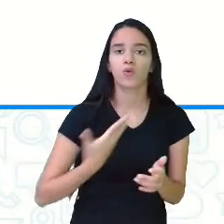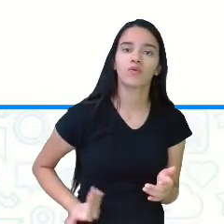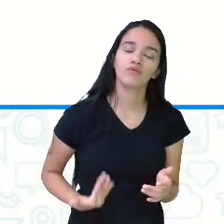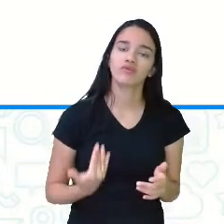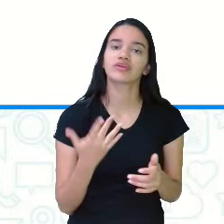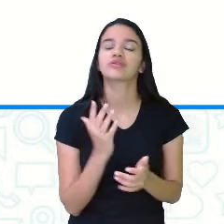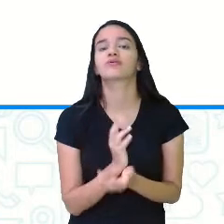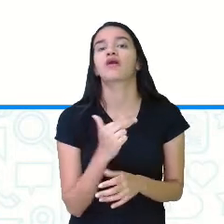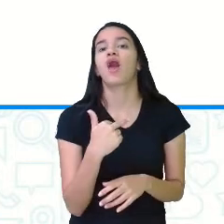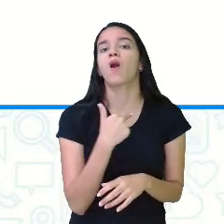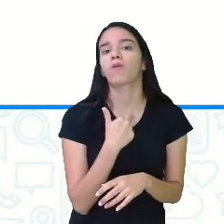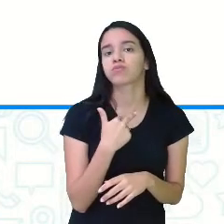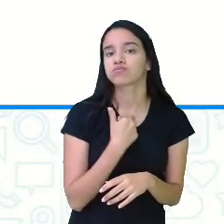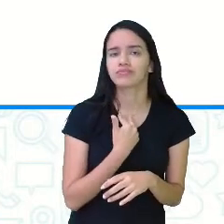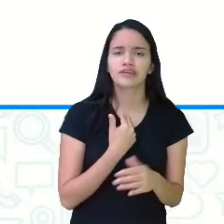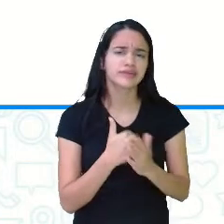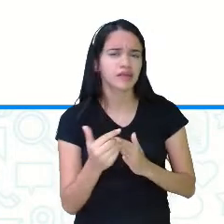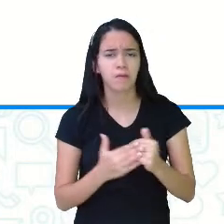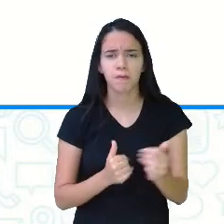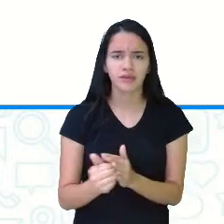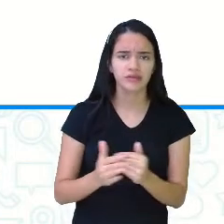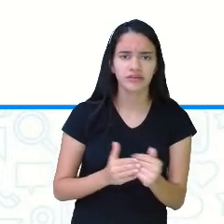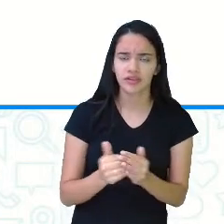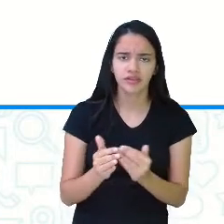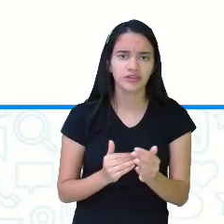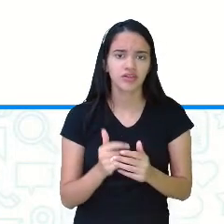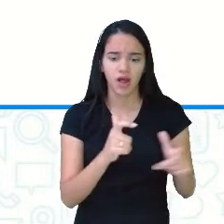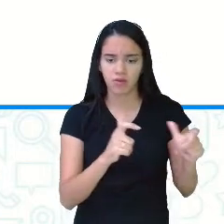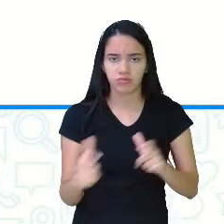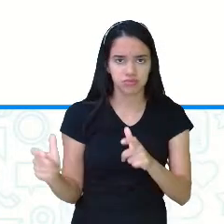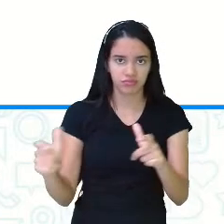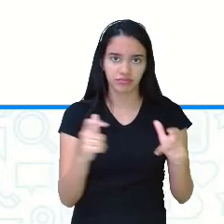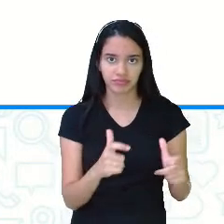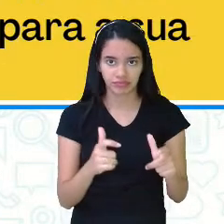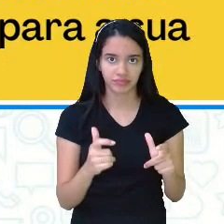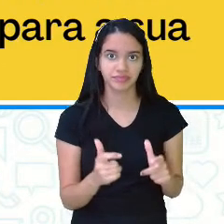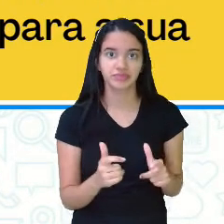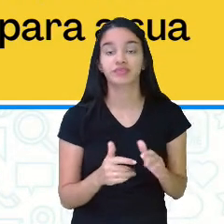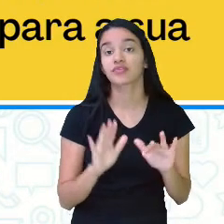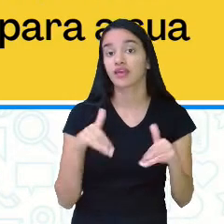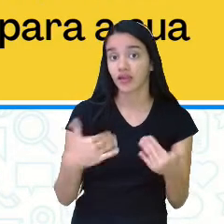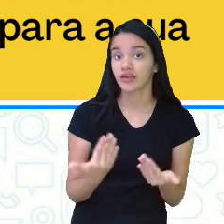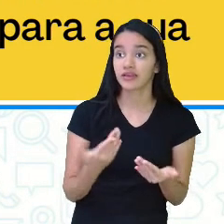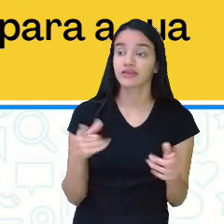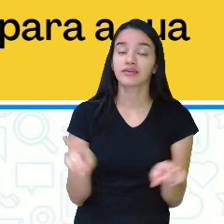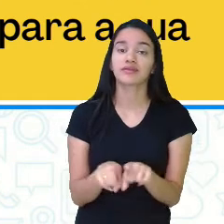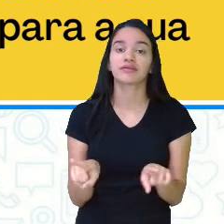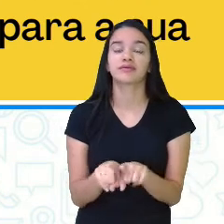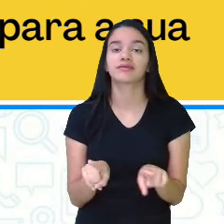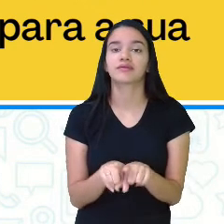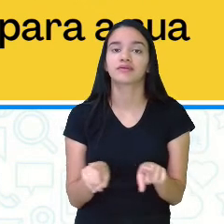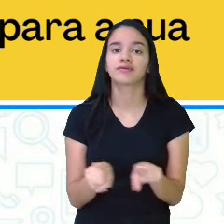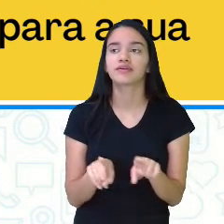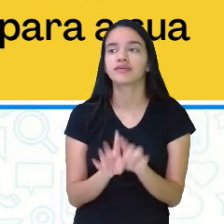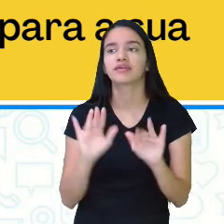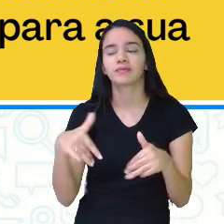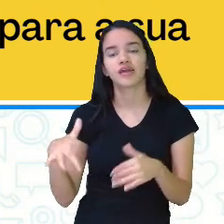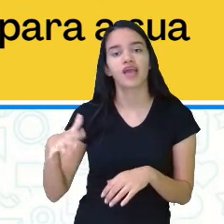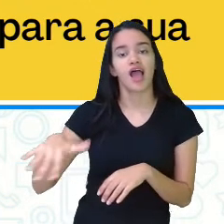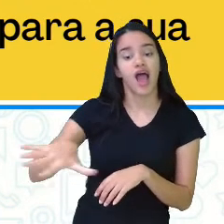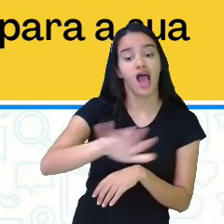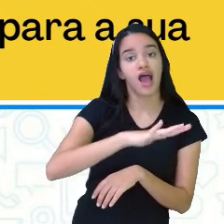e ocupação dos índios, independente de qualquer ocupação prévia da área. E, por fim, a área indígena